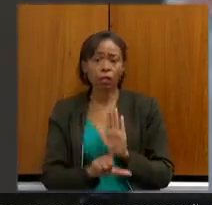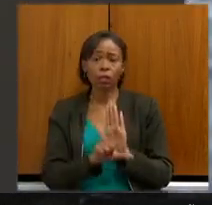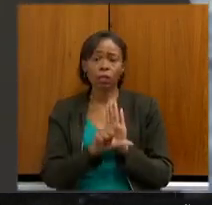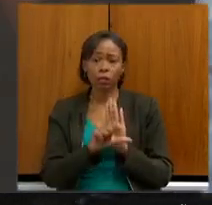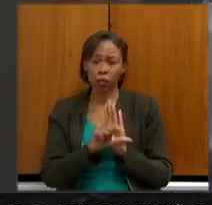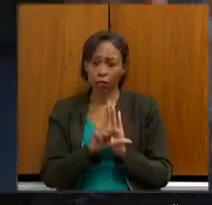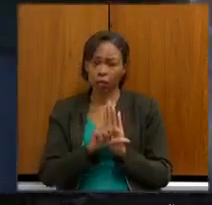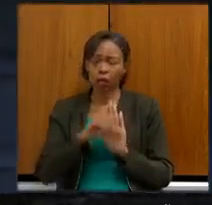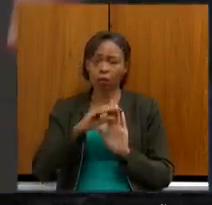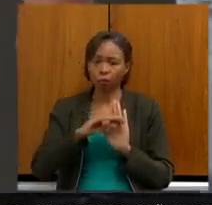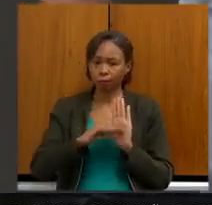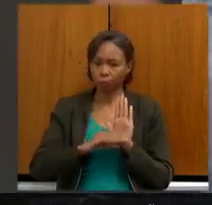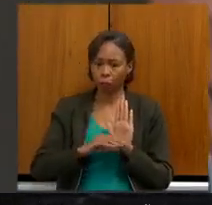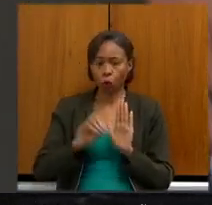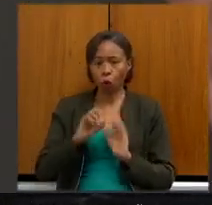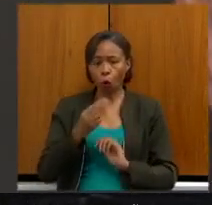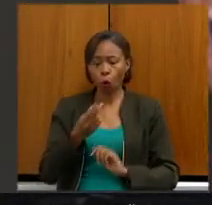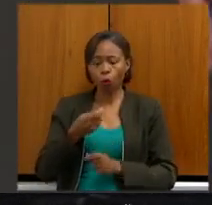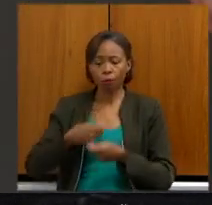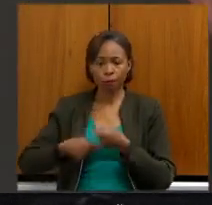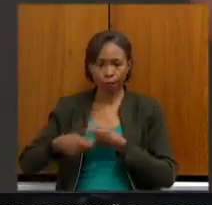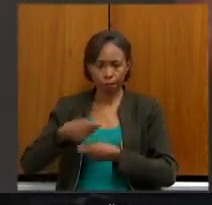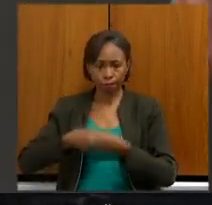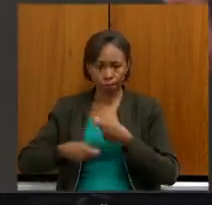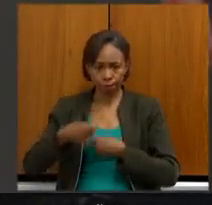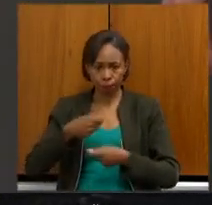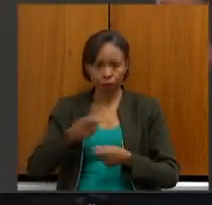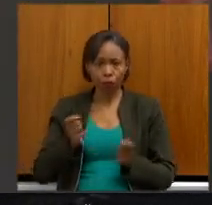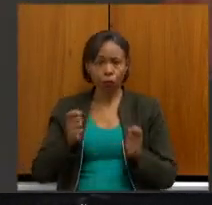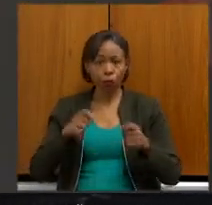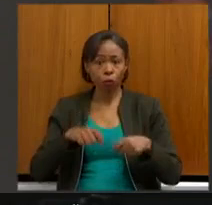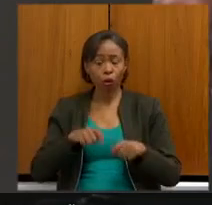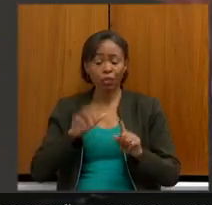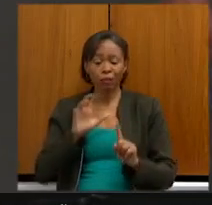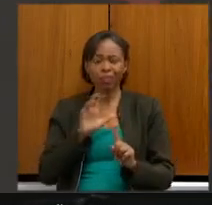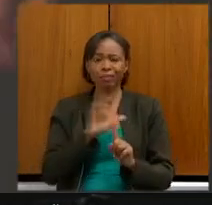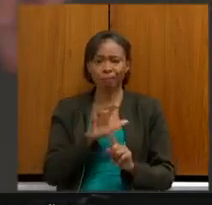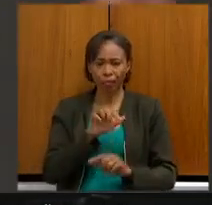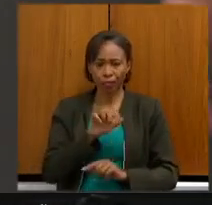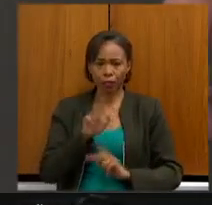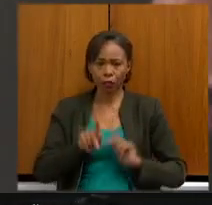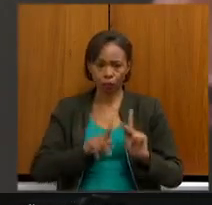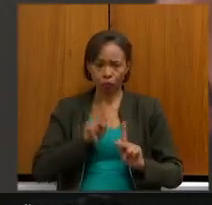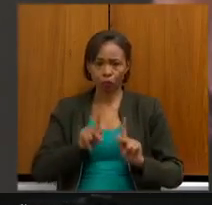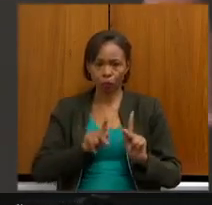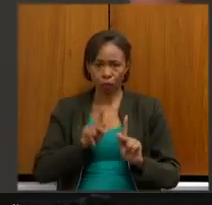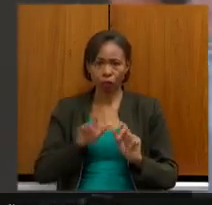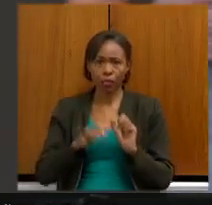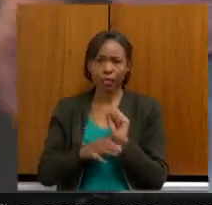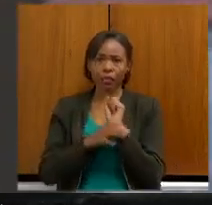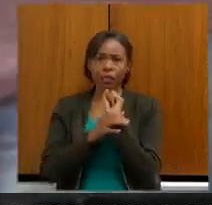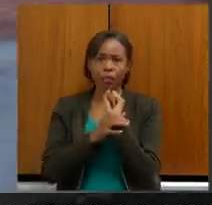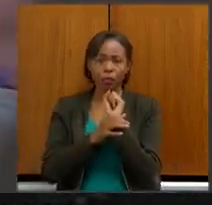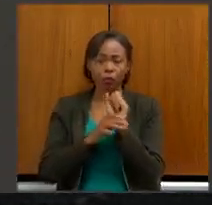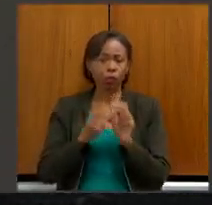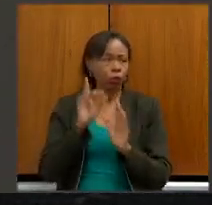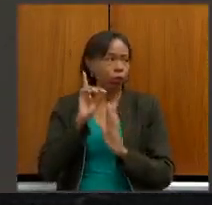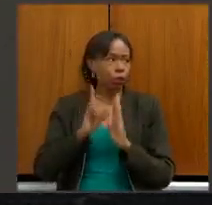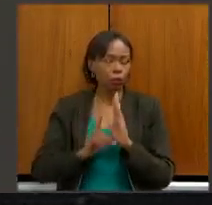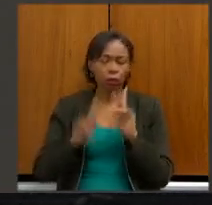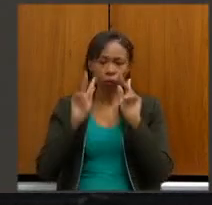ou administrativas suscetíveis de afetá-los diretamente visando garantir os direitos humanos